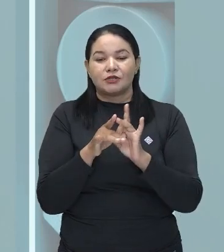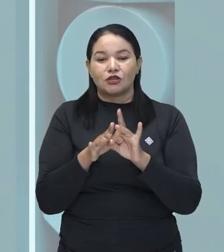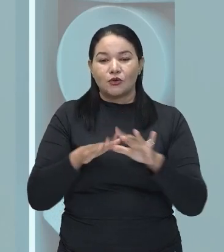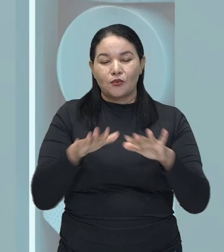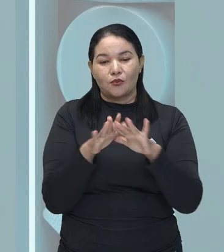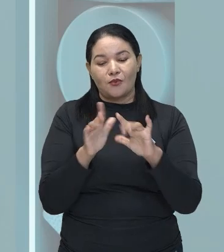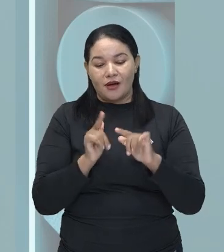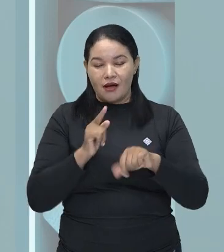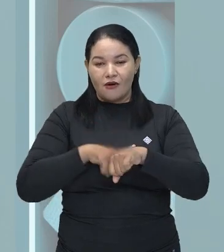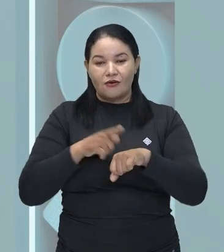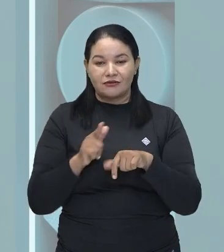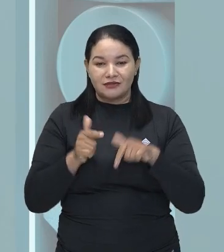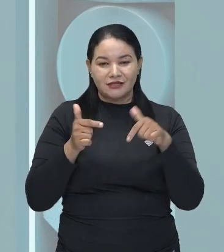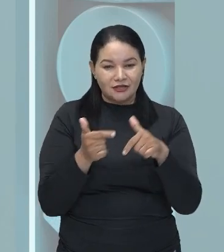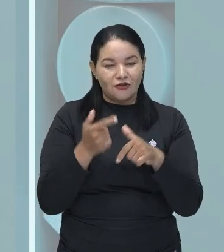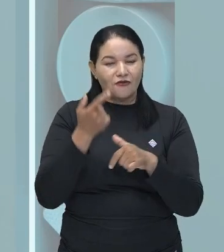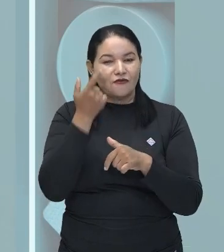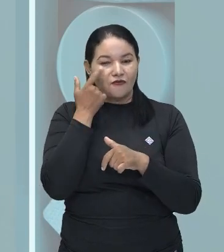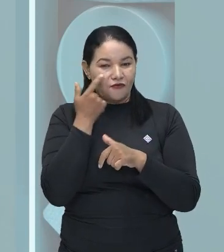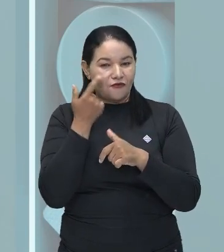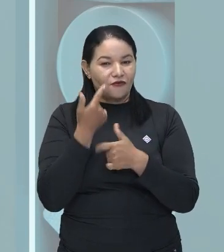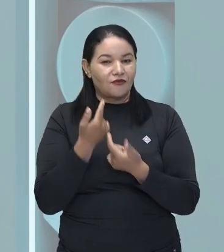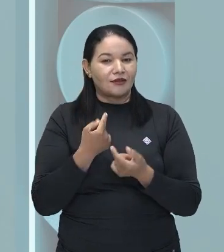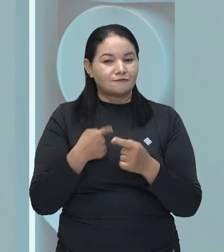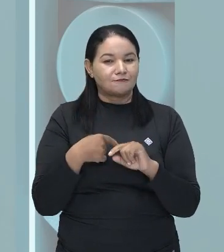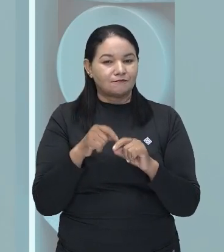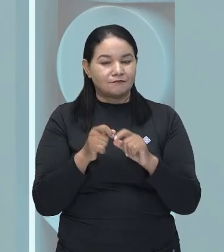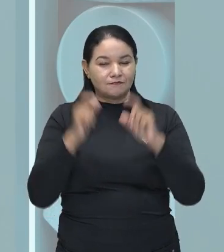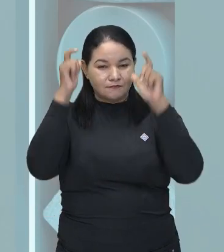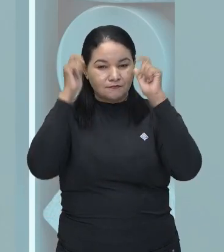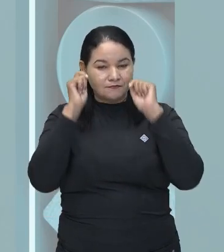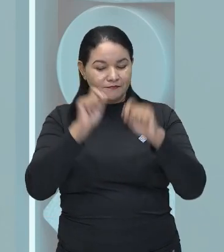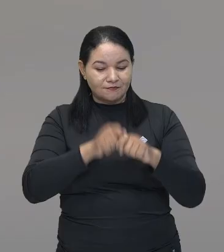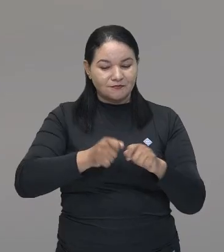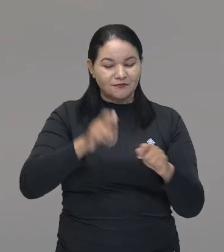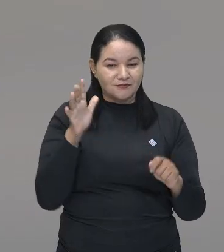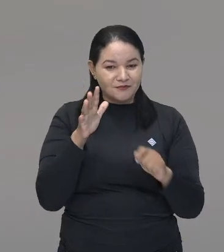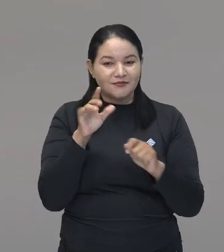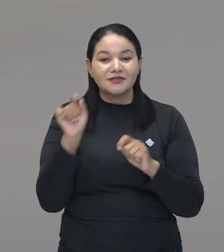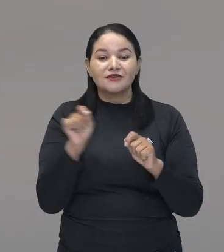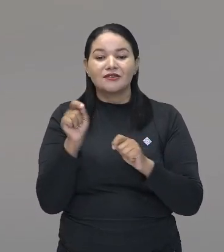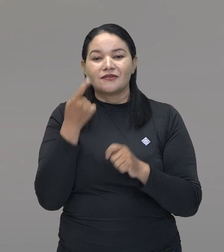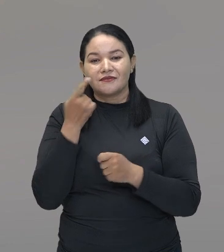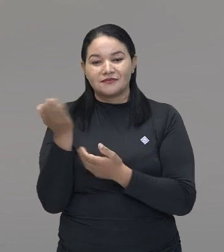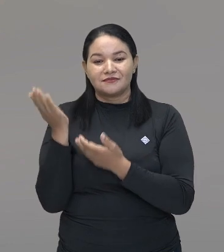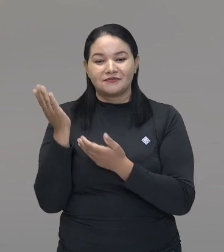uma ação cênica. Vamos ver o que a nossa cartola falou pra gente?